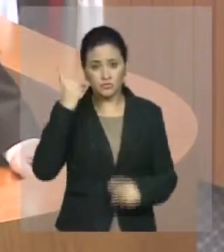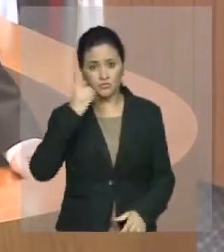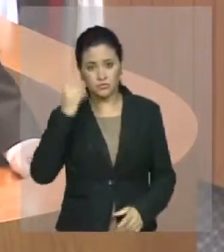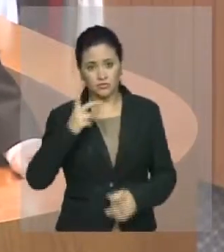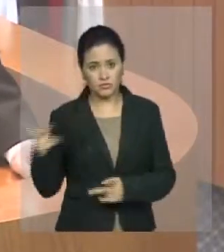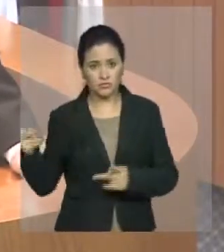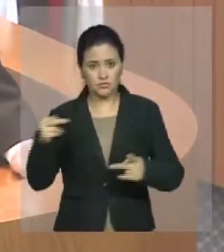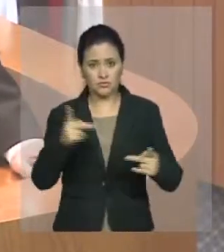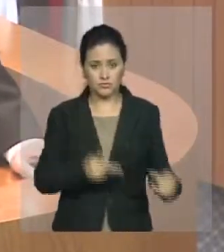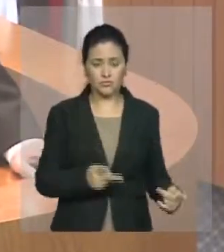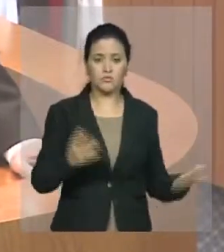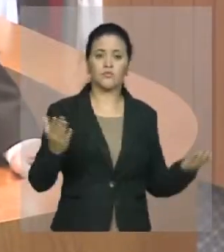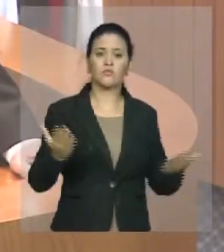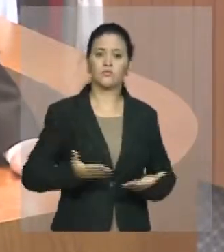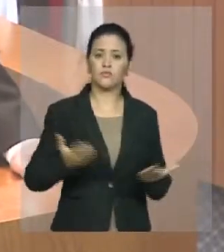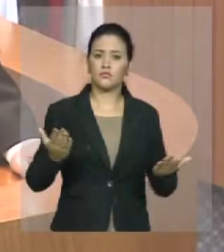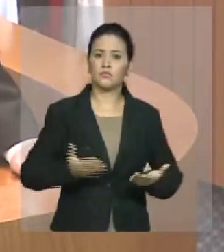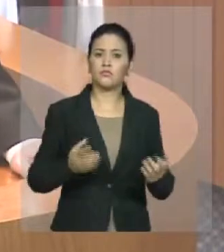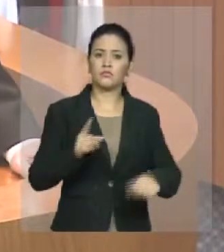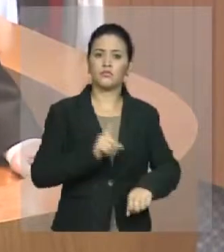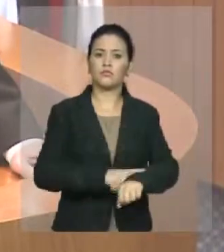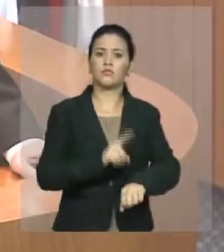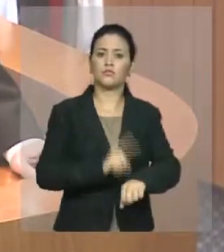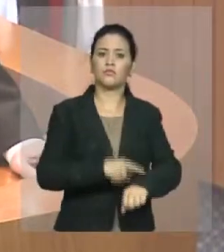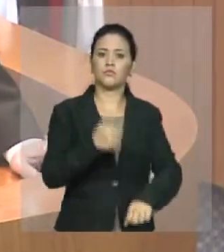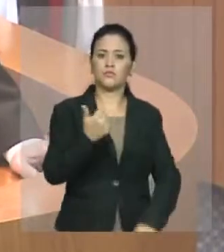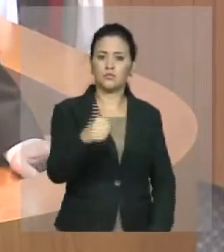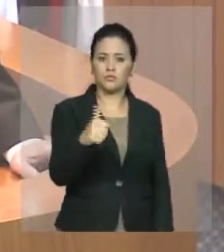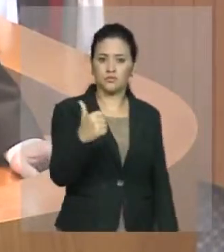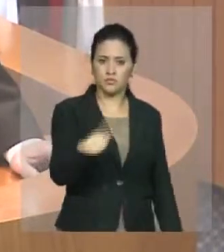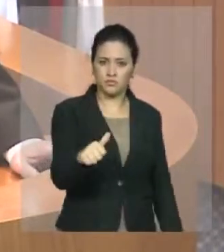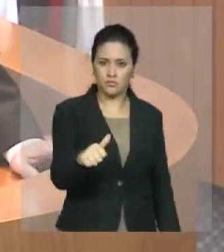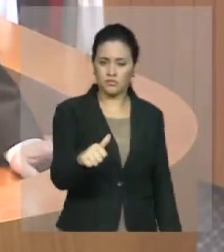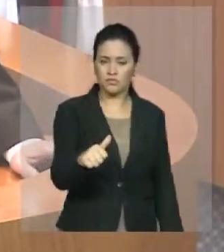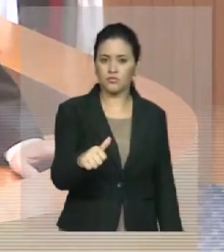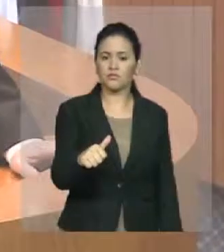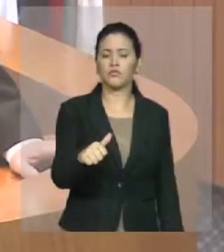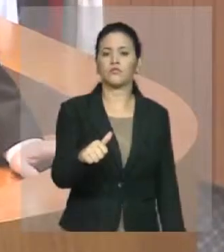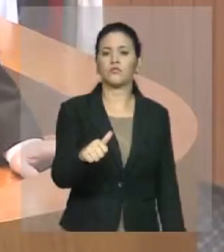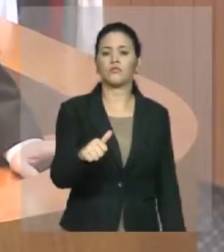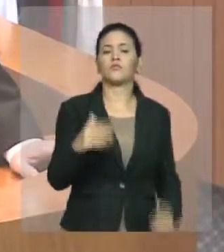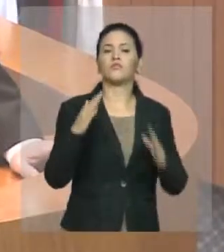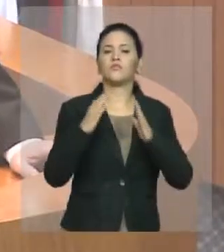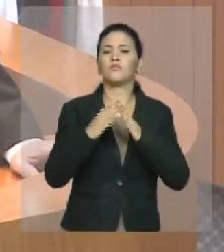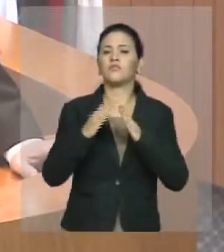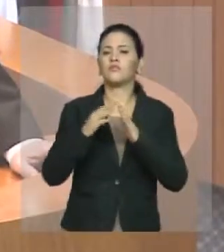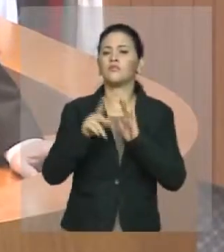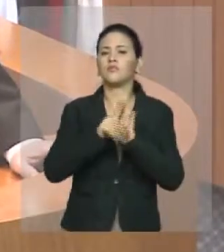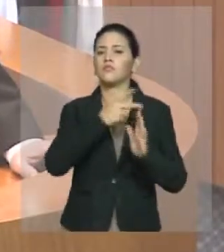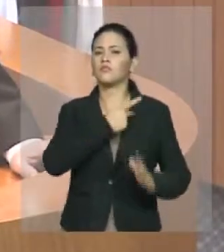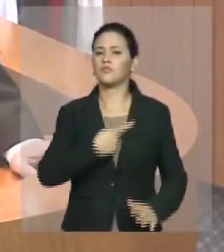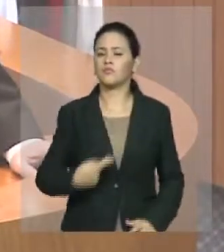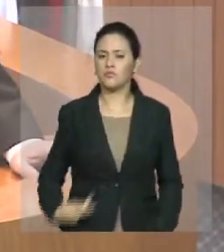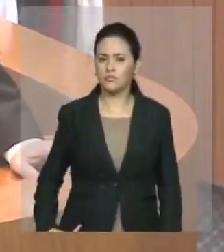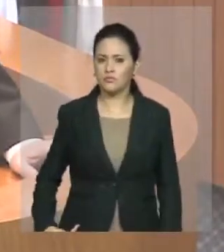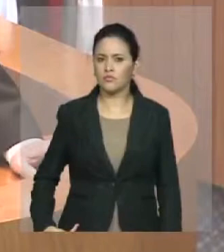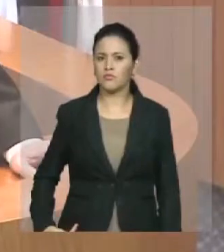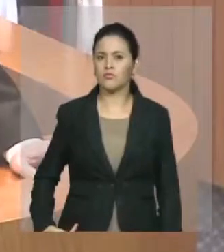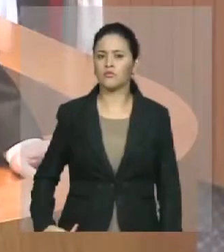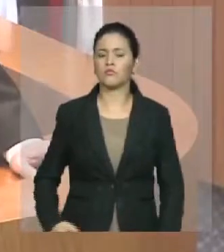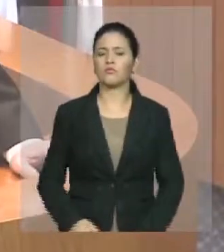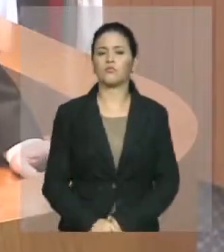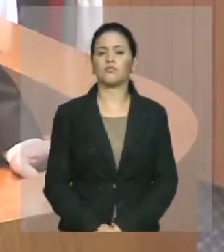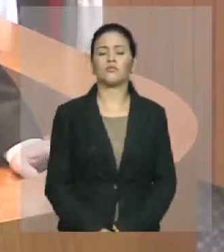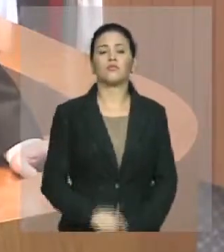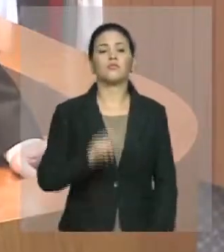ato solene hoje, às 11 horas da manhã, no Palácio dos Leões, uma vez que essa é uma proposta oriunda dessa casa,